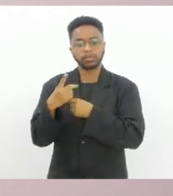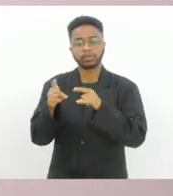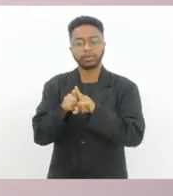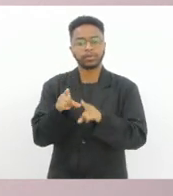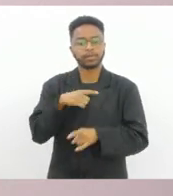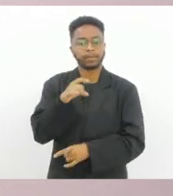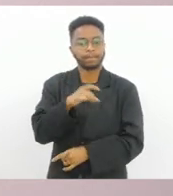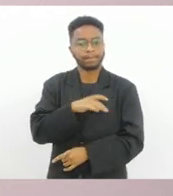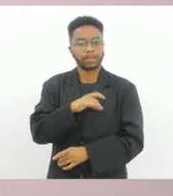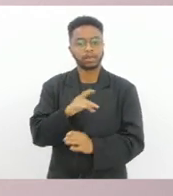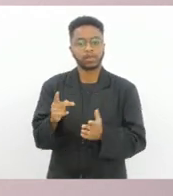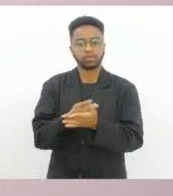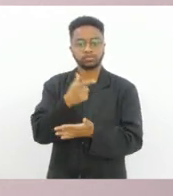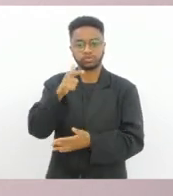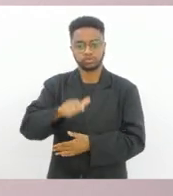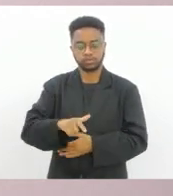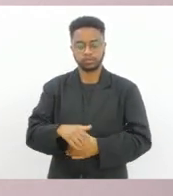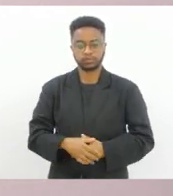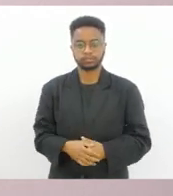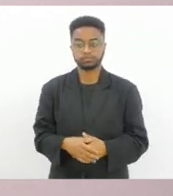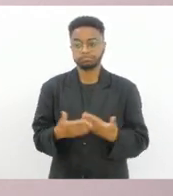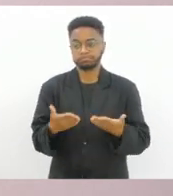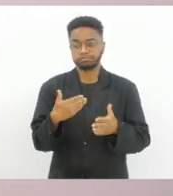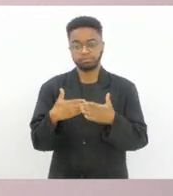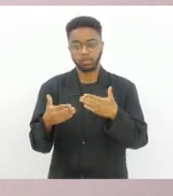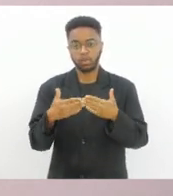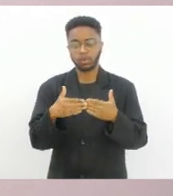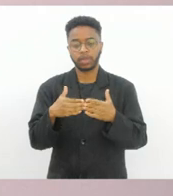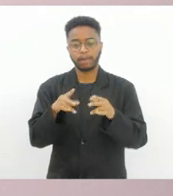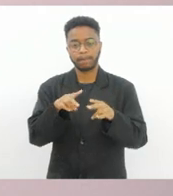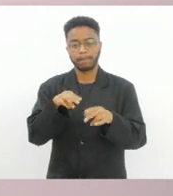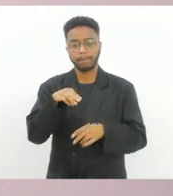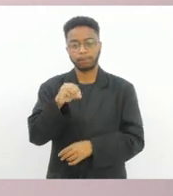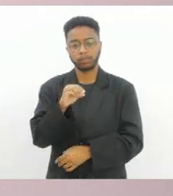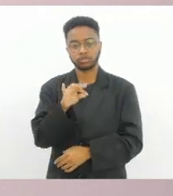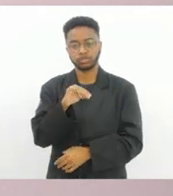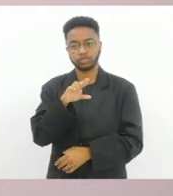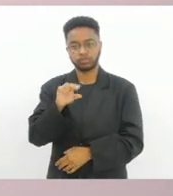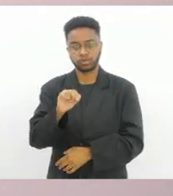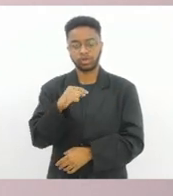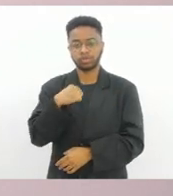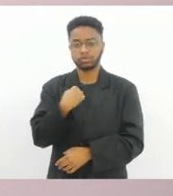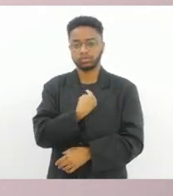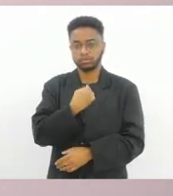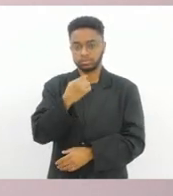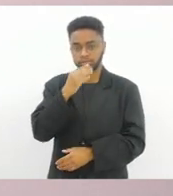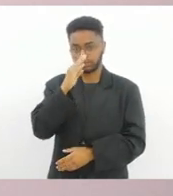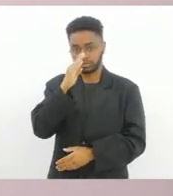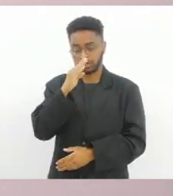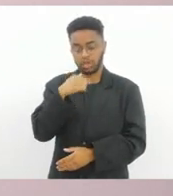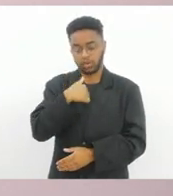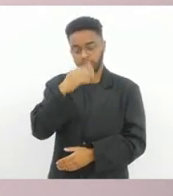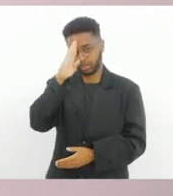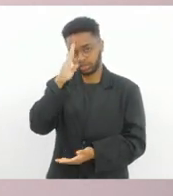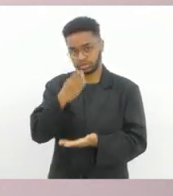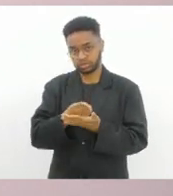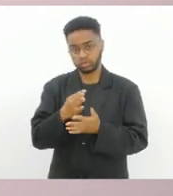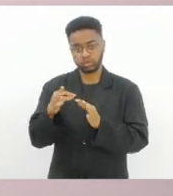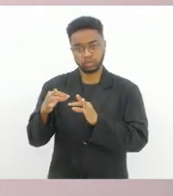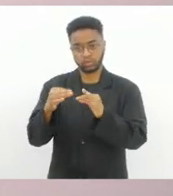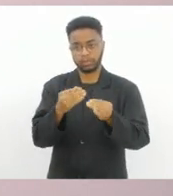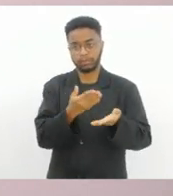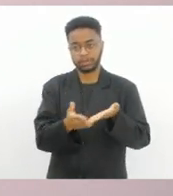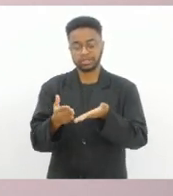revitimização. Qual seja o motivo, acredito que perdemos todos e todas, enquanto sociedade, quando não conseguimos